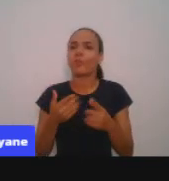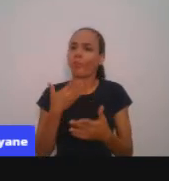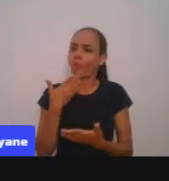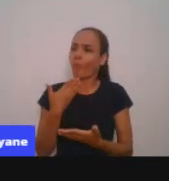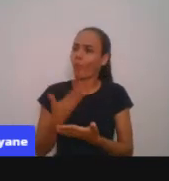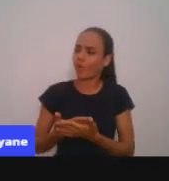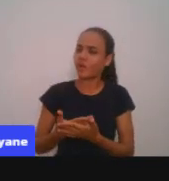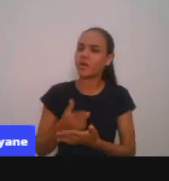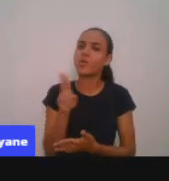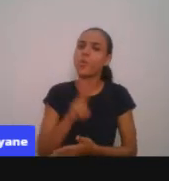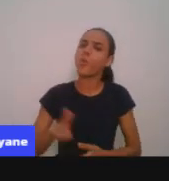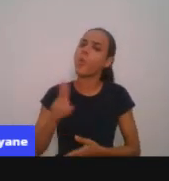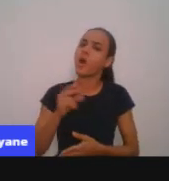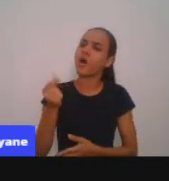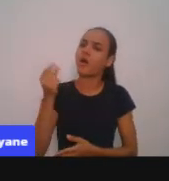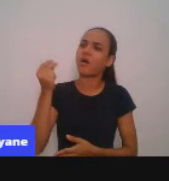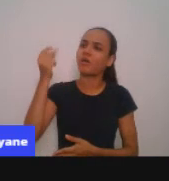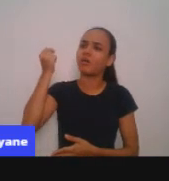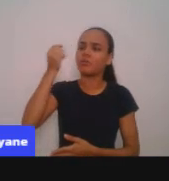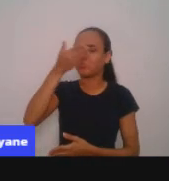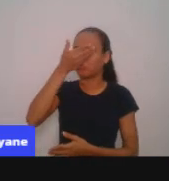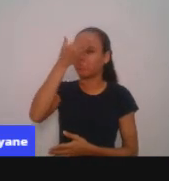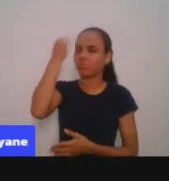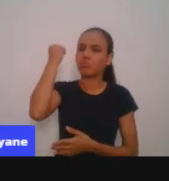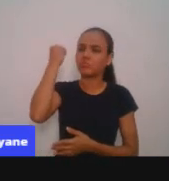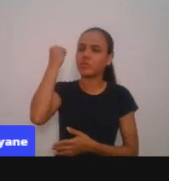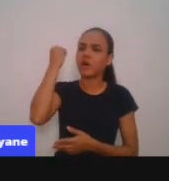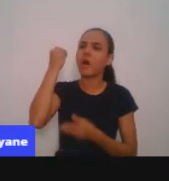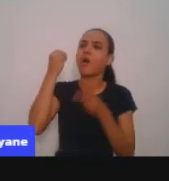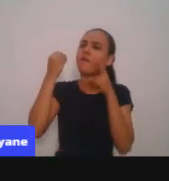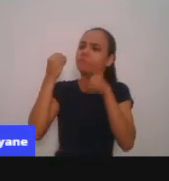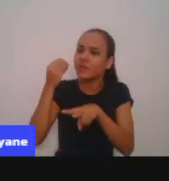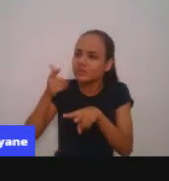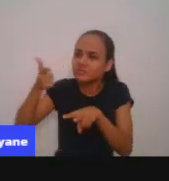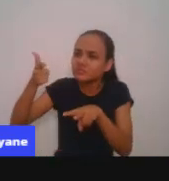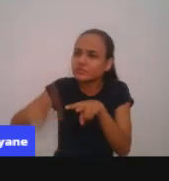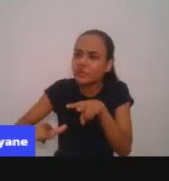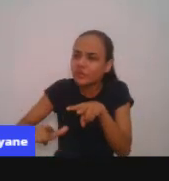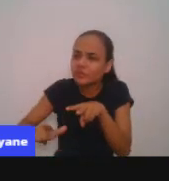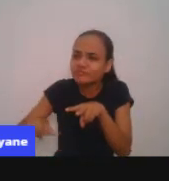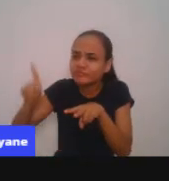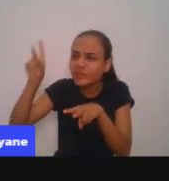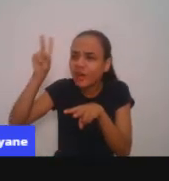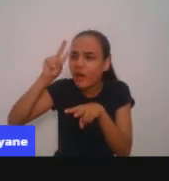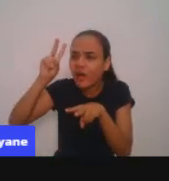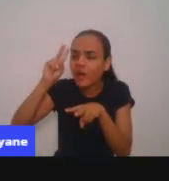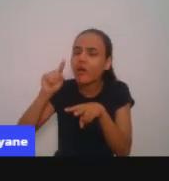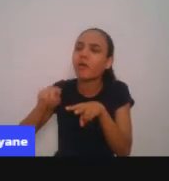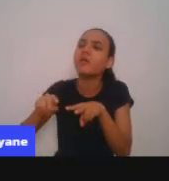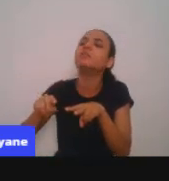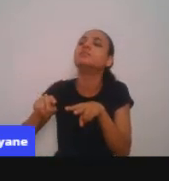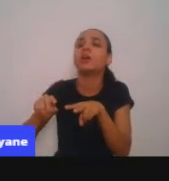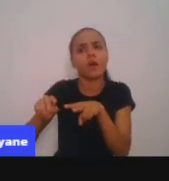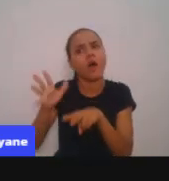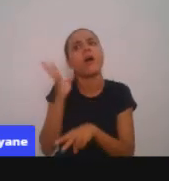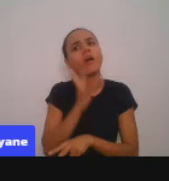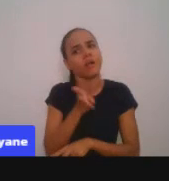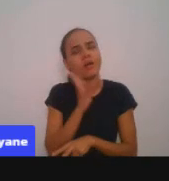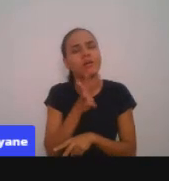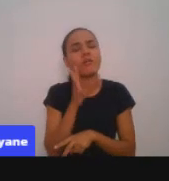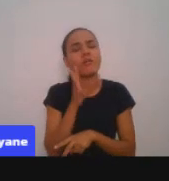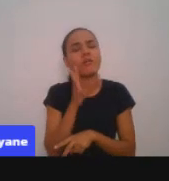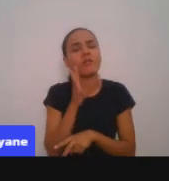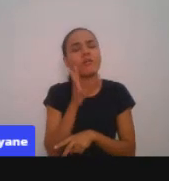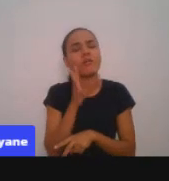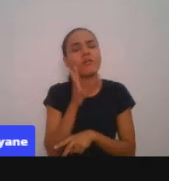dele. Então, quando eu vi de novo na internet, eu falei, poxa vida, é um recurso legal para ajudar os professores a